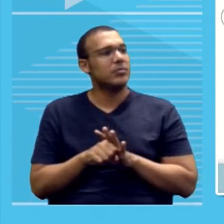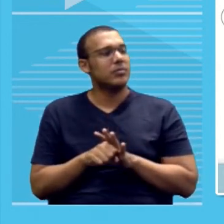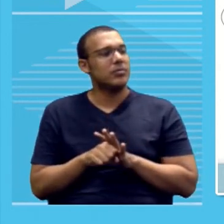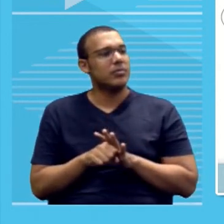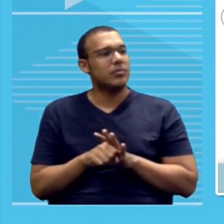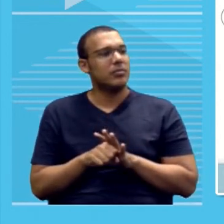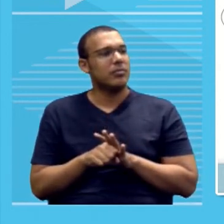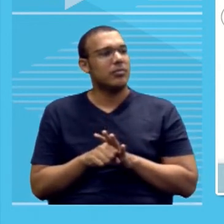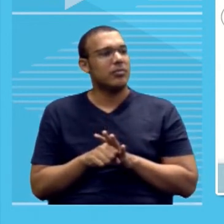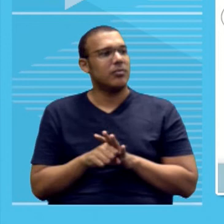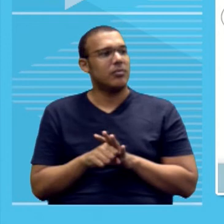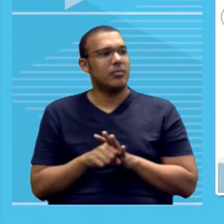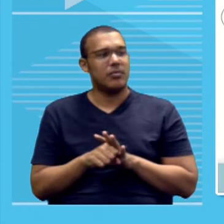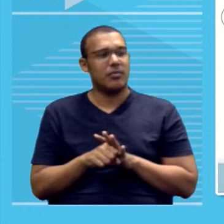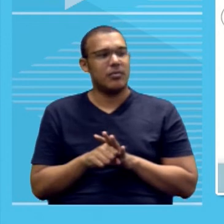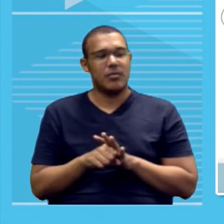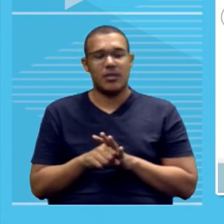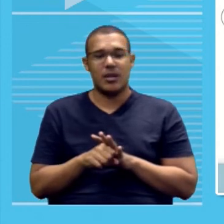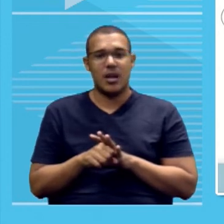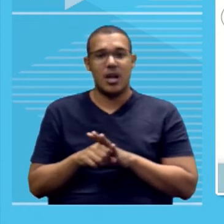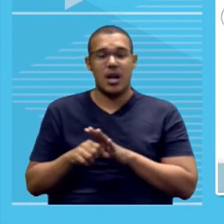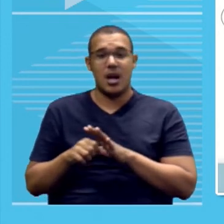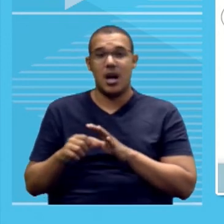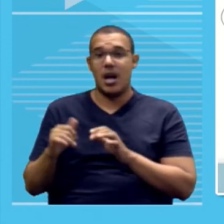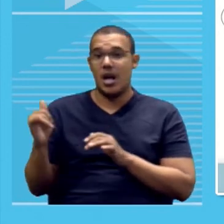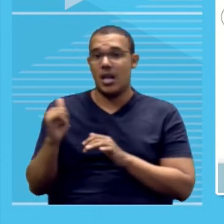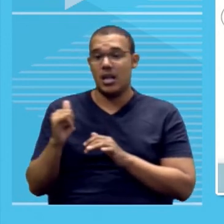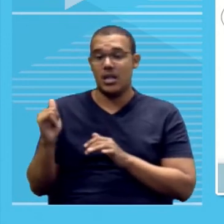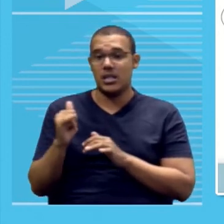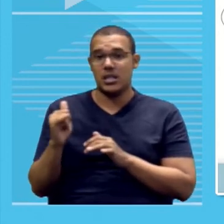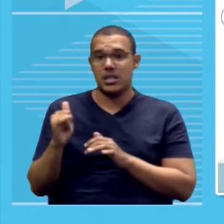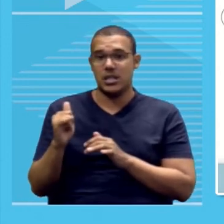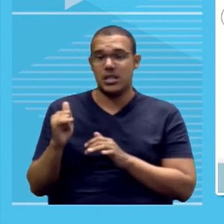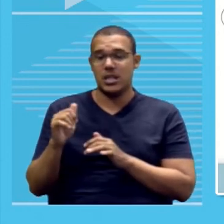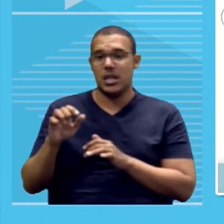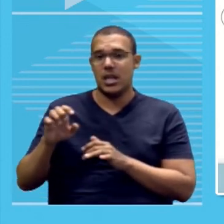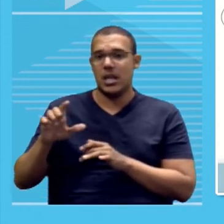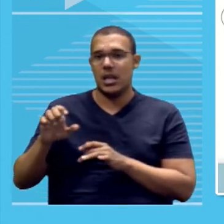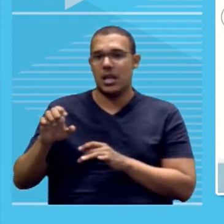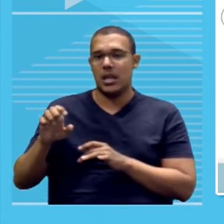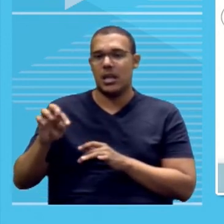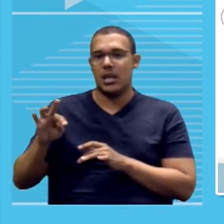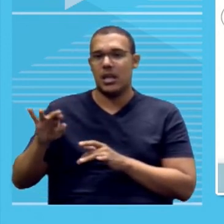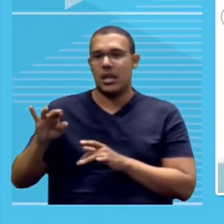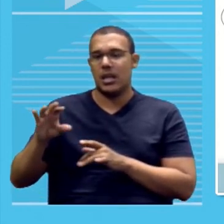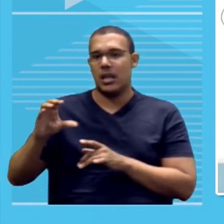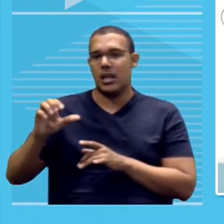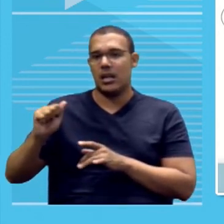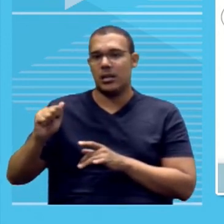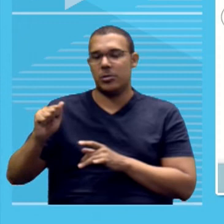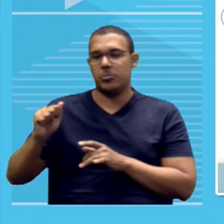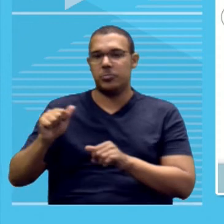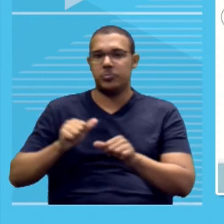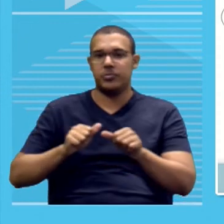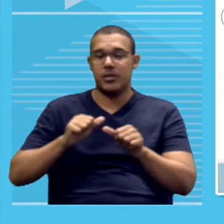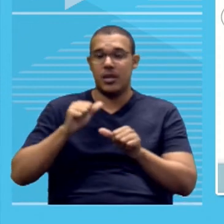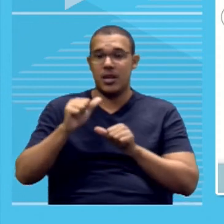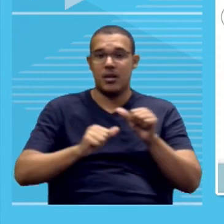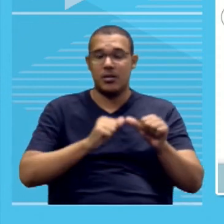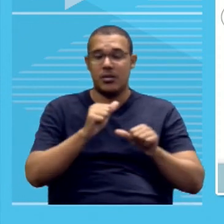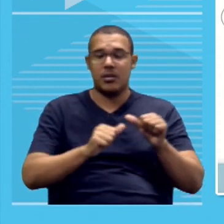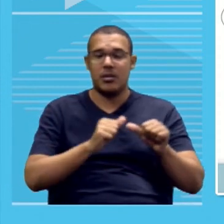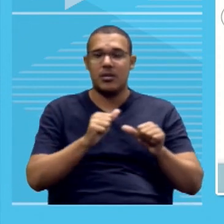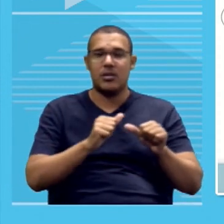ele pega a energia elétrica, ok? E transforma em uma